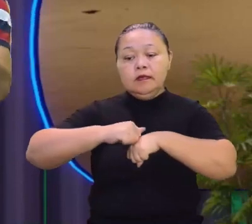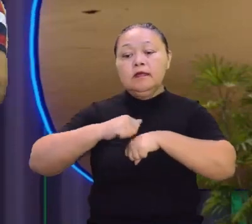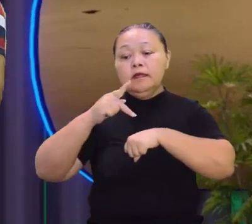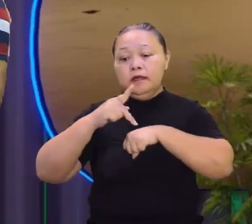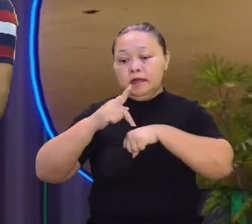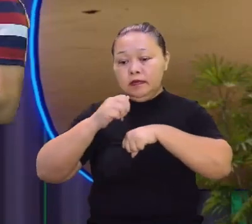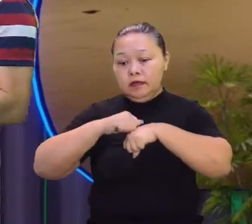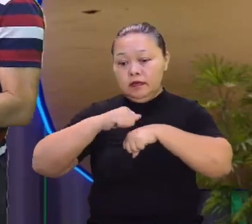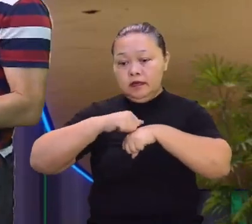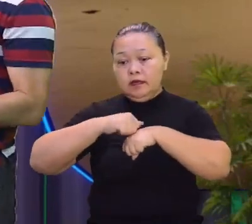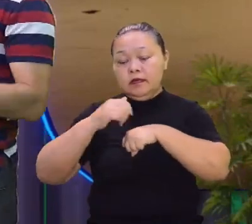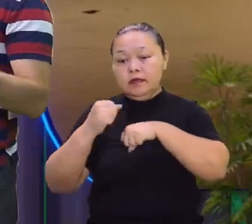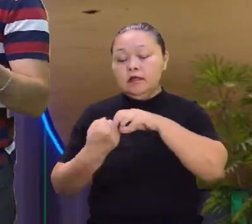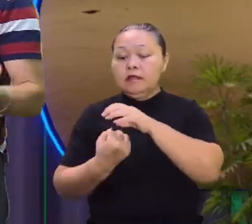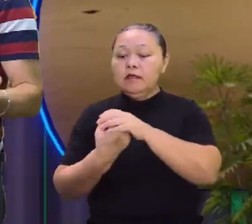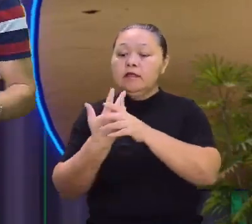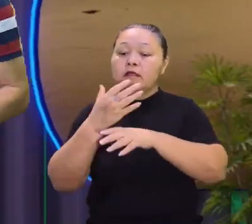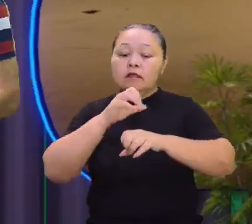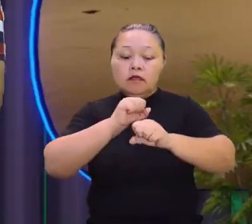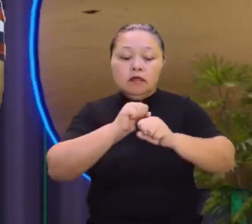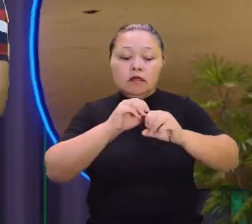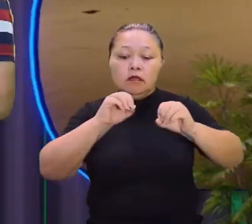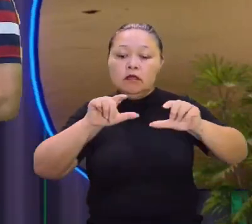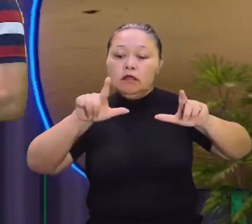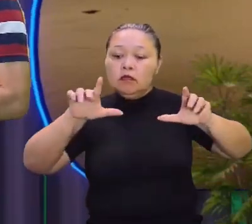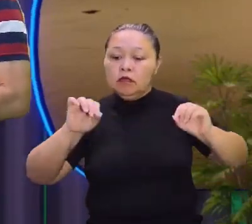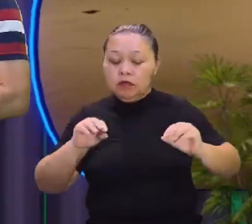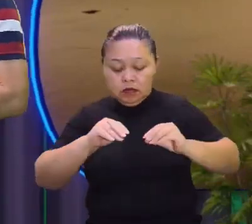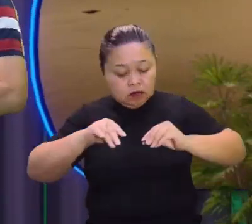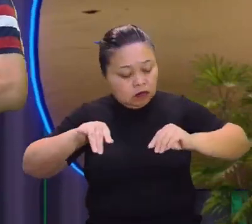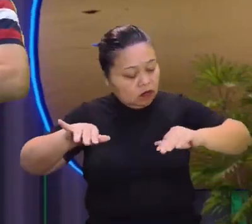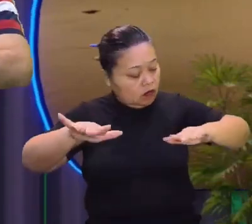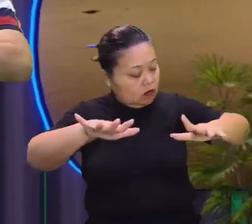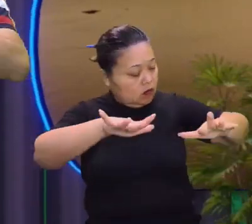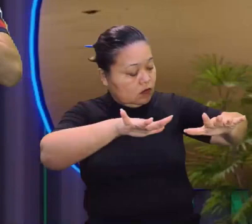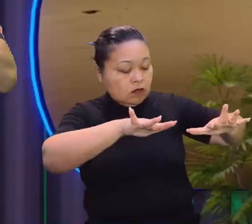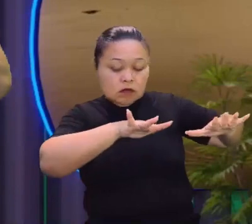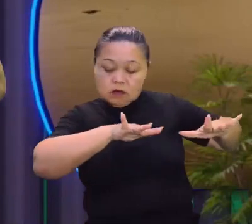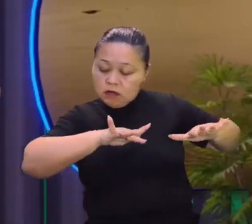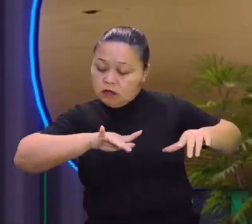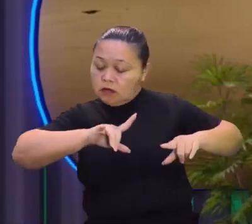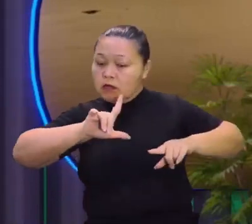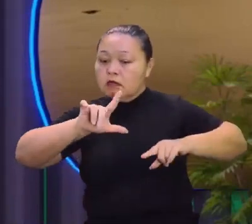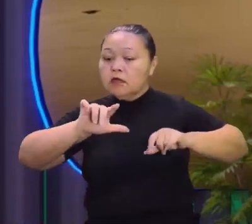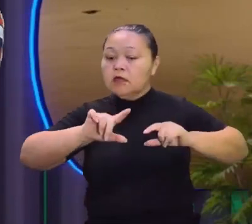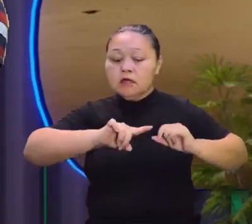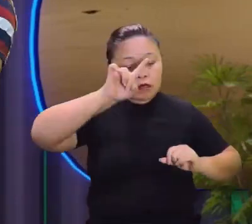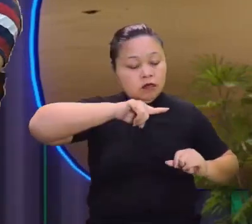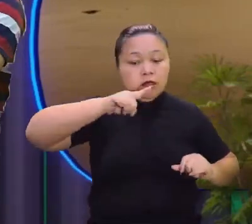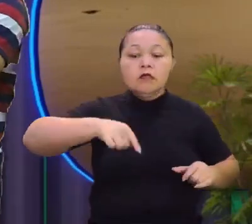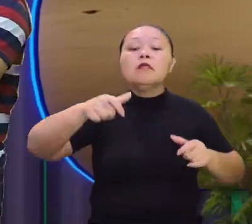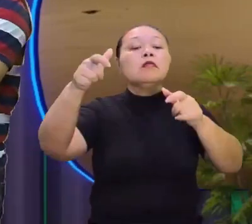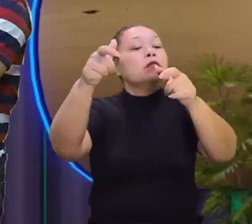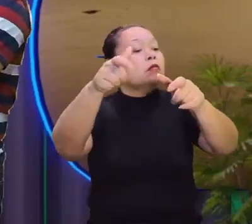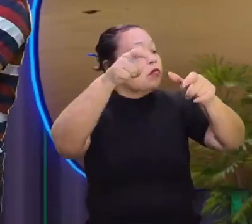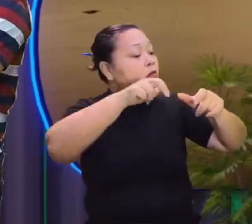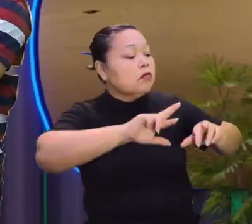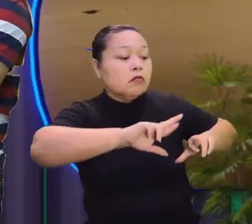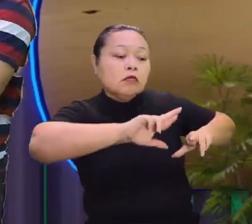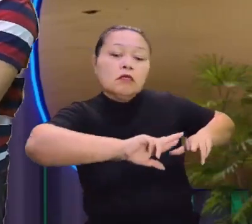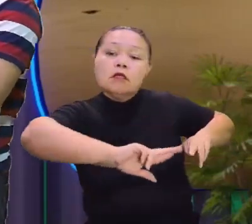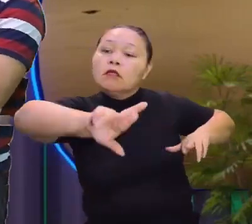dar origem aos solos. Muito bem. É isso? Isso mesmo. E isso vai variar de localidade